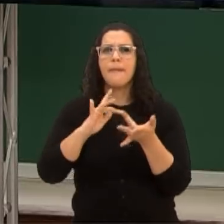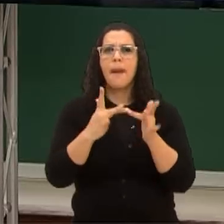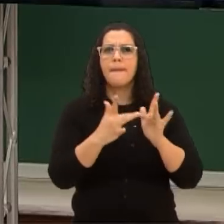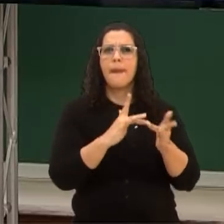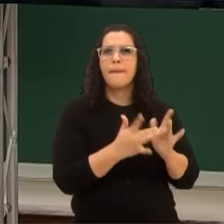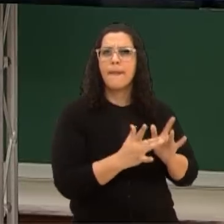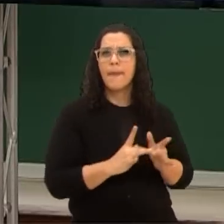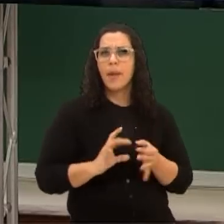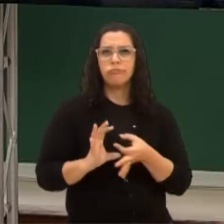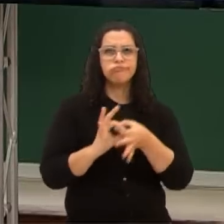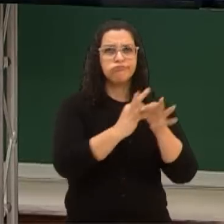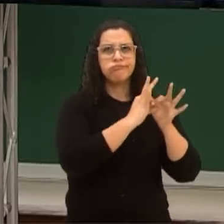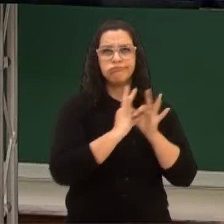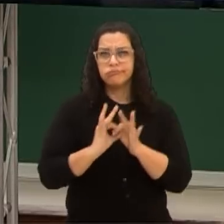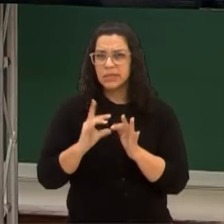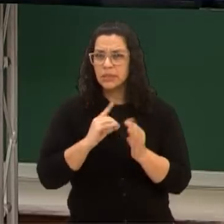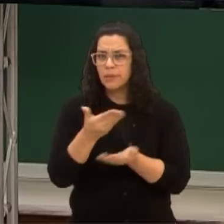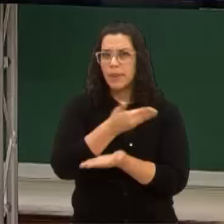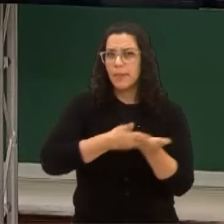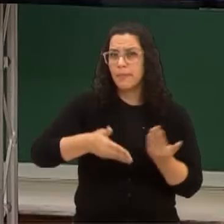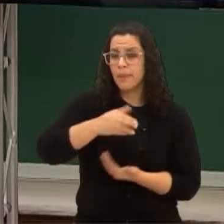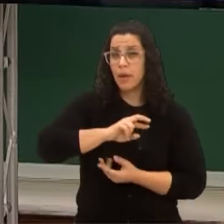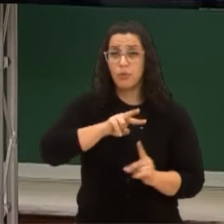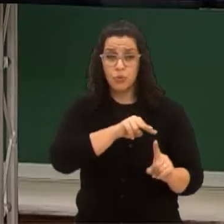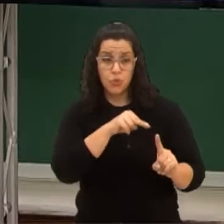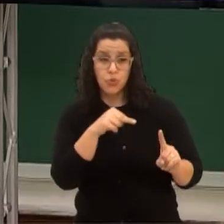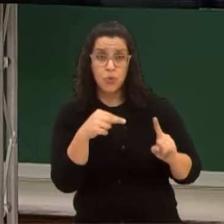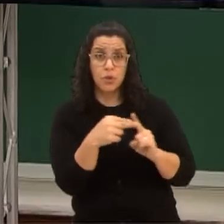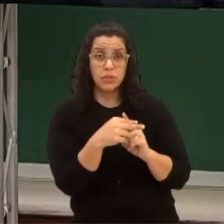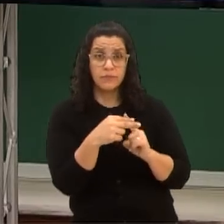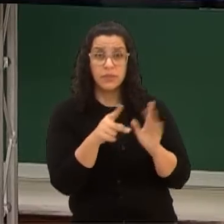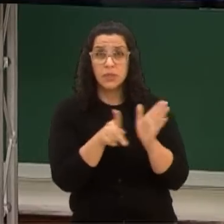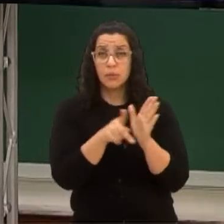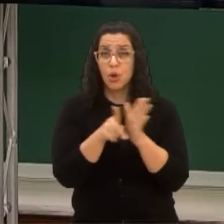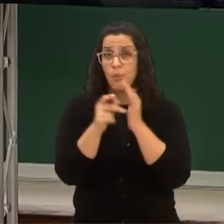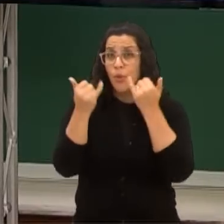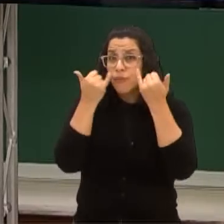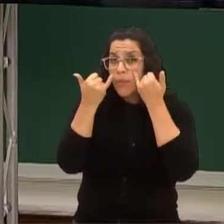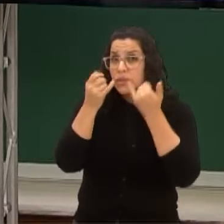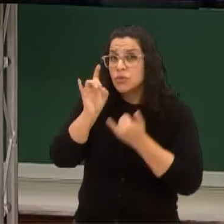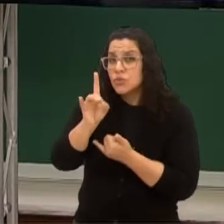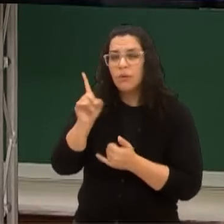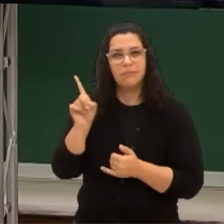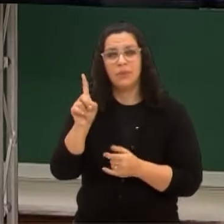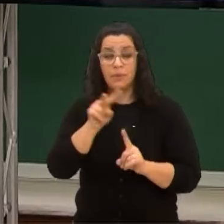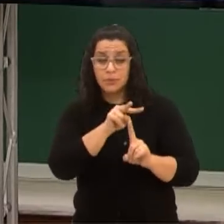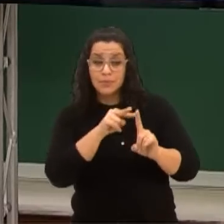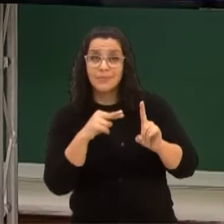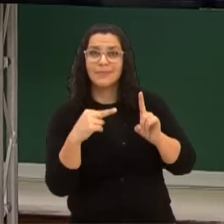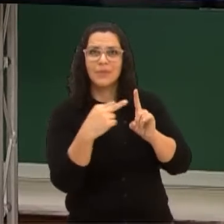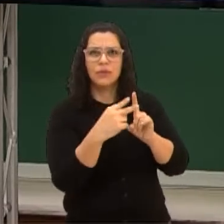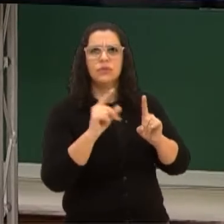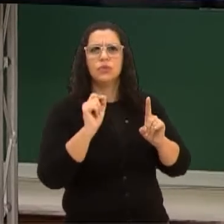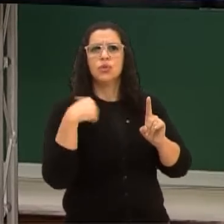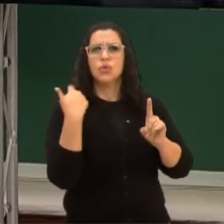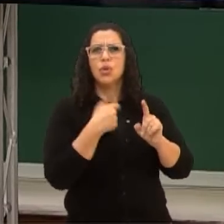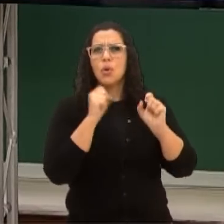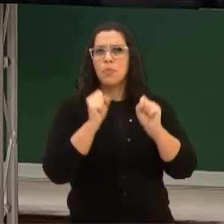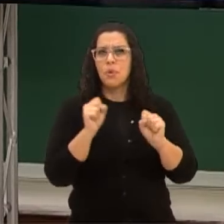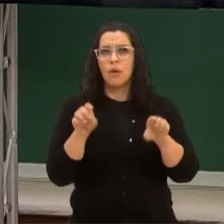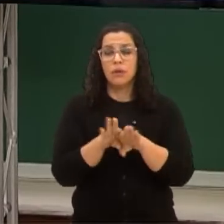interligados, conectados, não apenas do ponto de vista da informação, mas também do ponto de vista de que nós